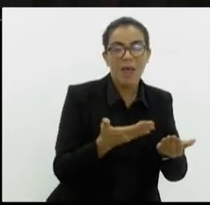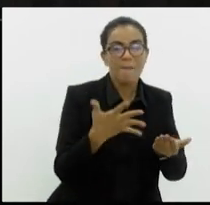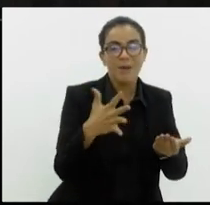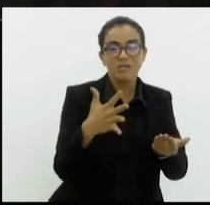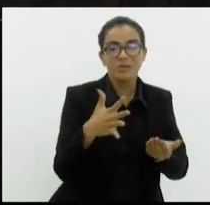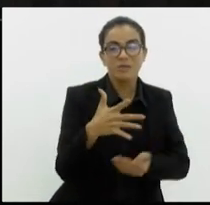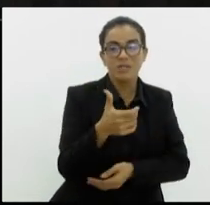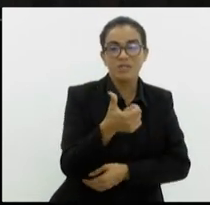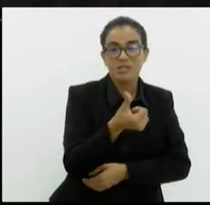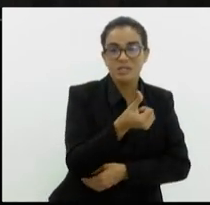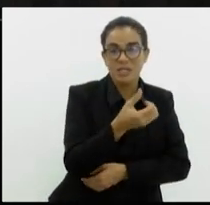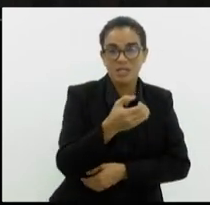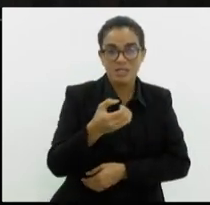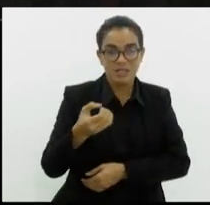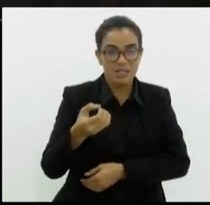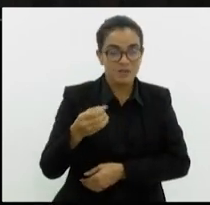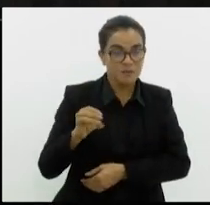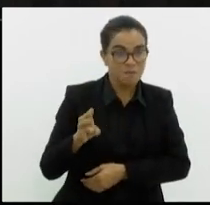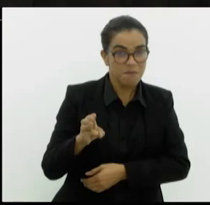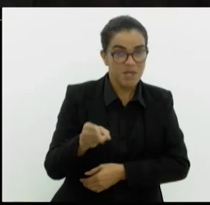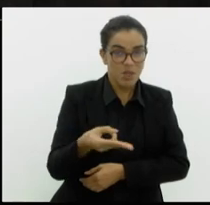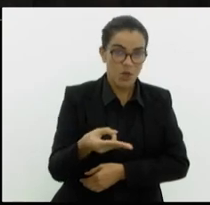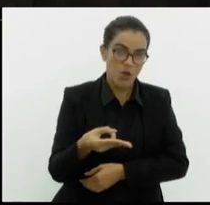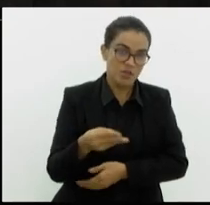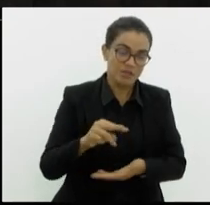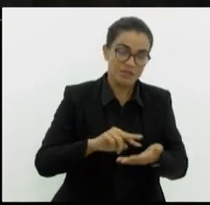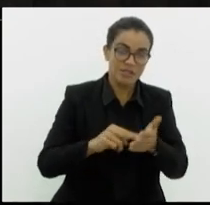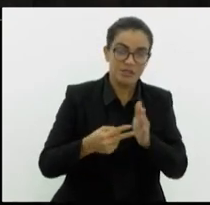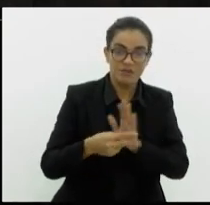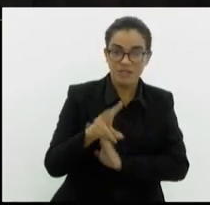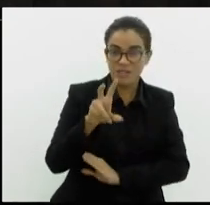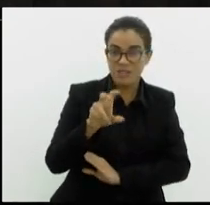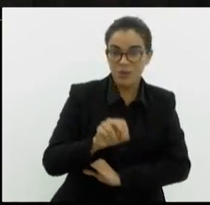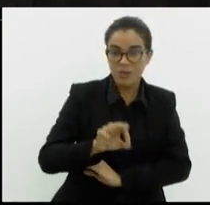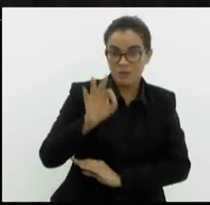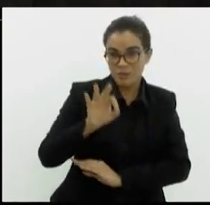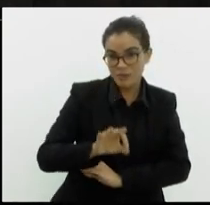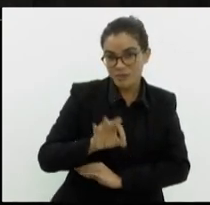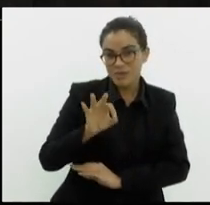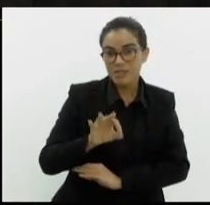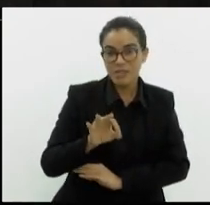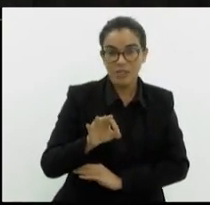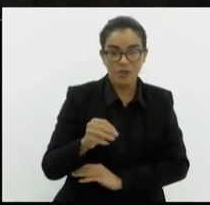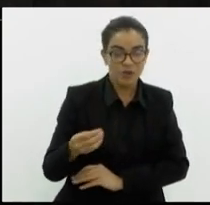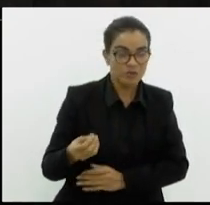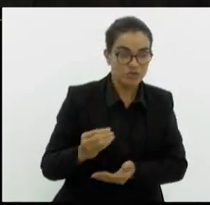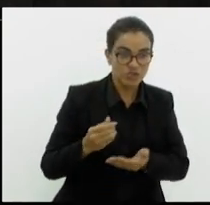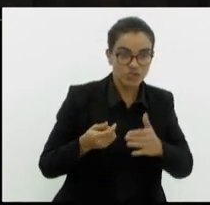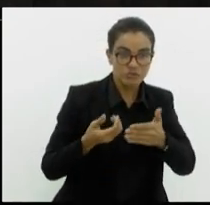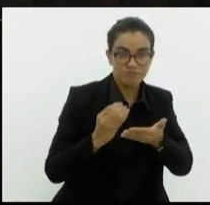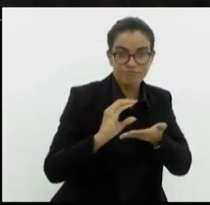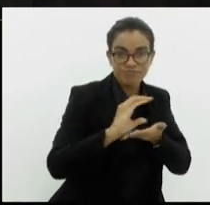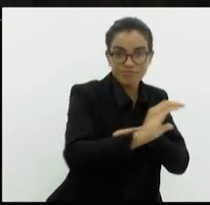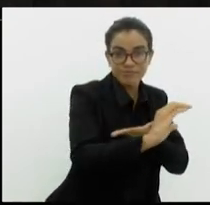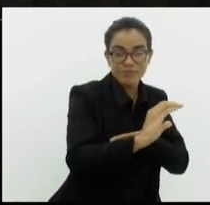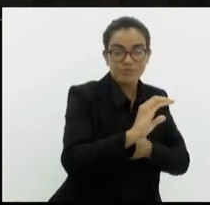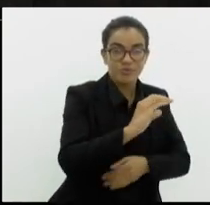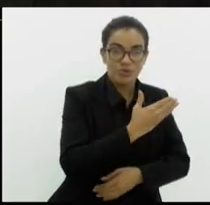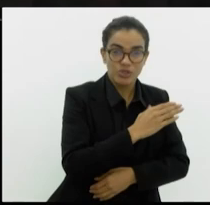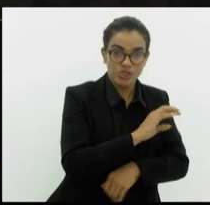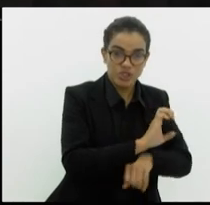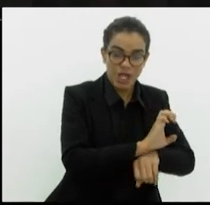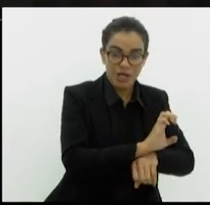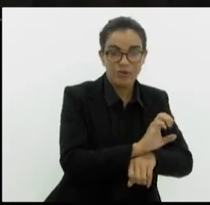de reais por ano, 50% do Estado e outros 50% distribuído